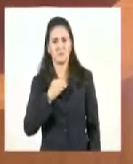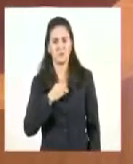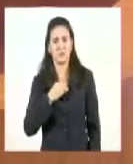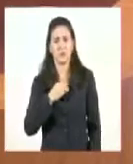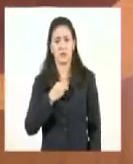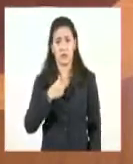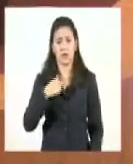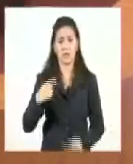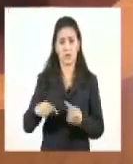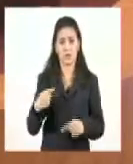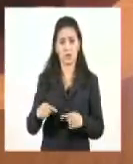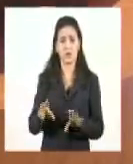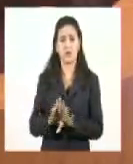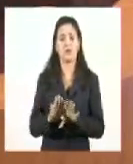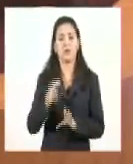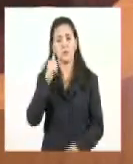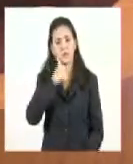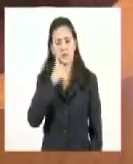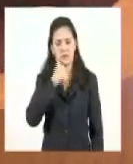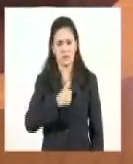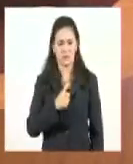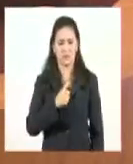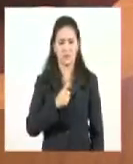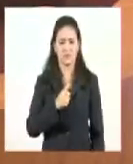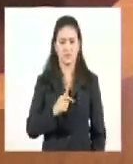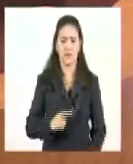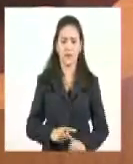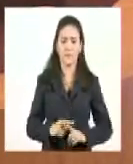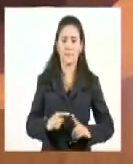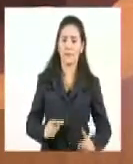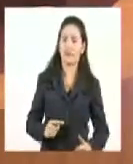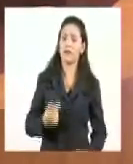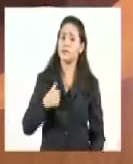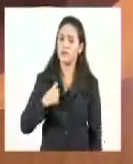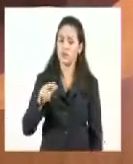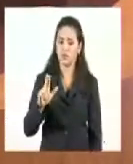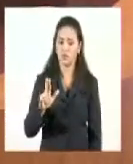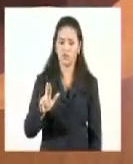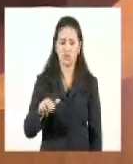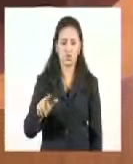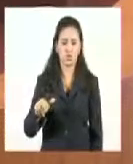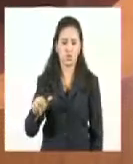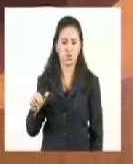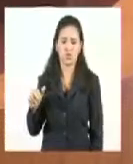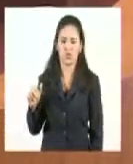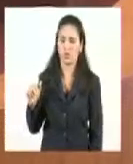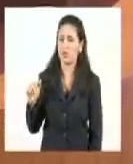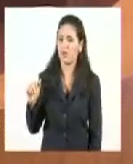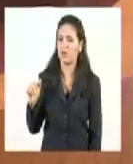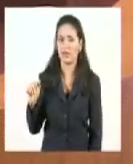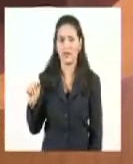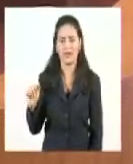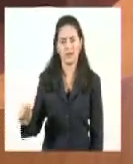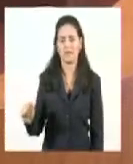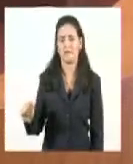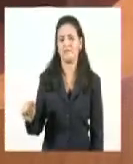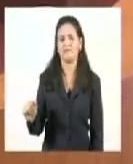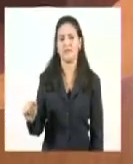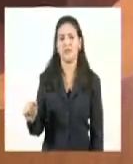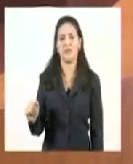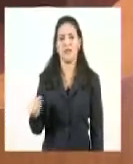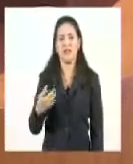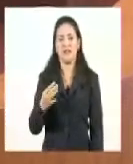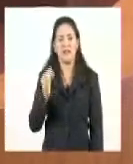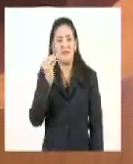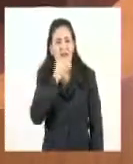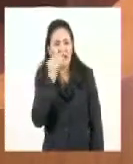política, mas como mulher. Mas nunca me coloquei e nem nunca me colocarei num papel de